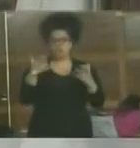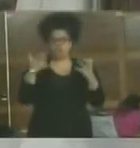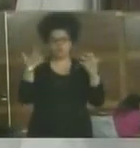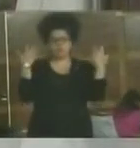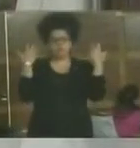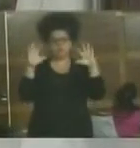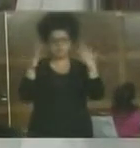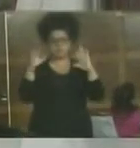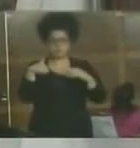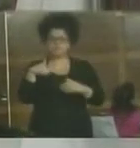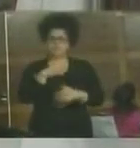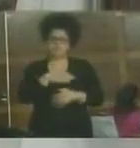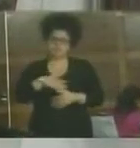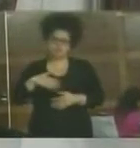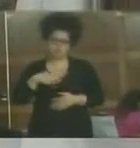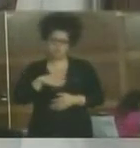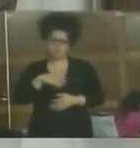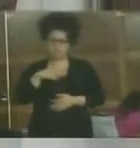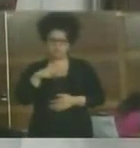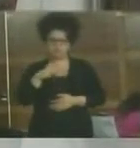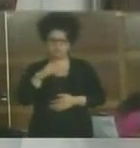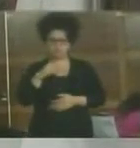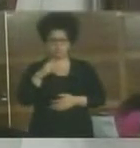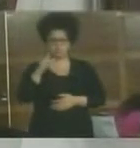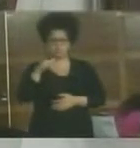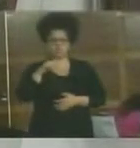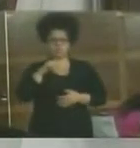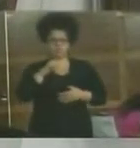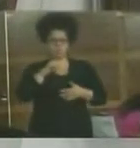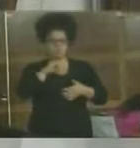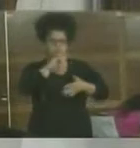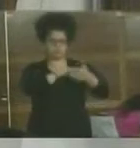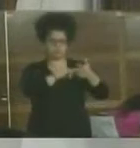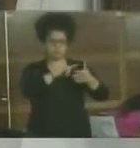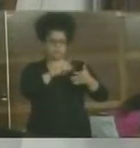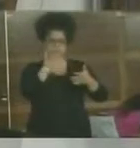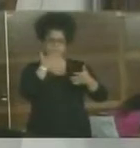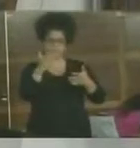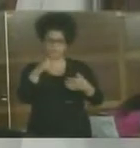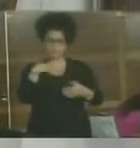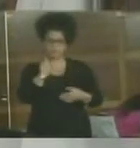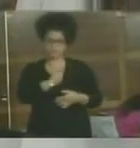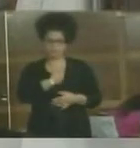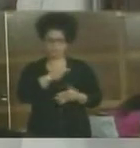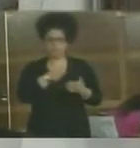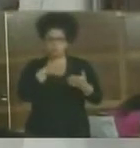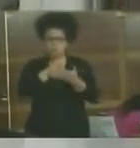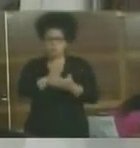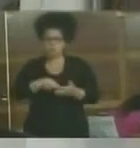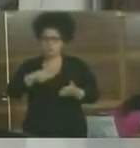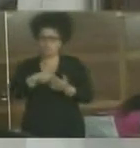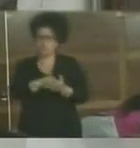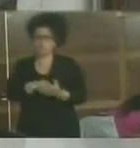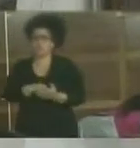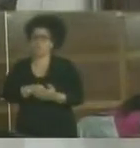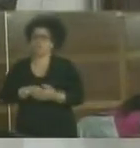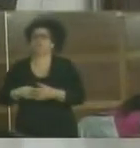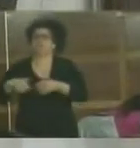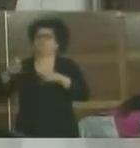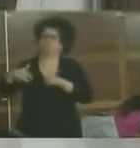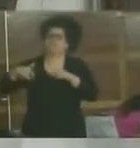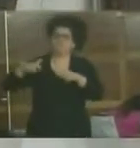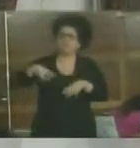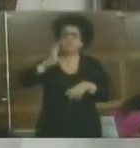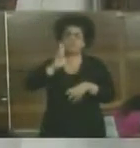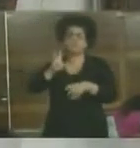eu gosto de parabenizar quando a coisa é bem feita. Foi até uma indicação nossa, a gente sempre cobrando, quem caminhava ali pelo